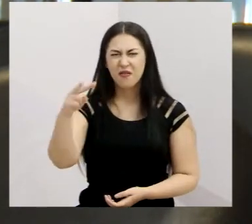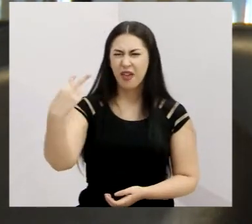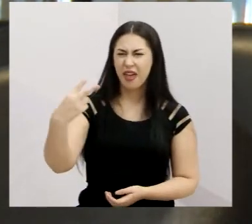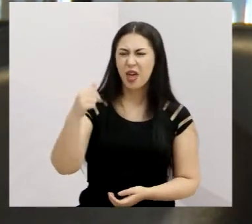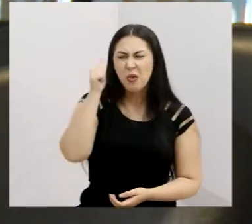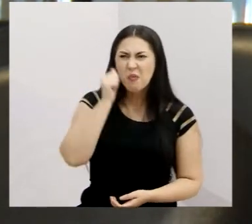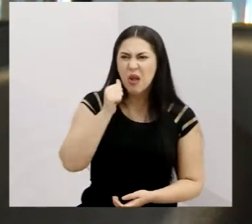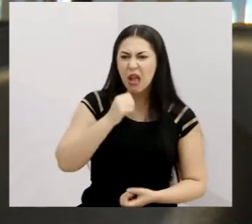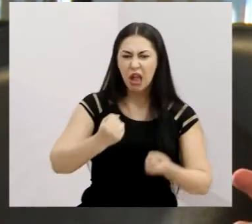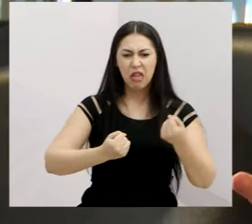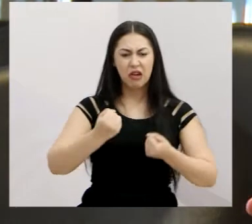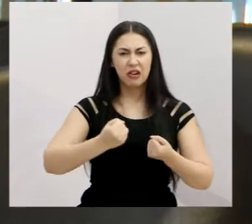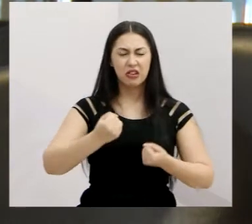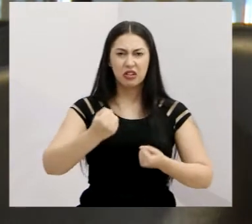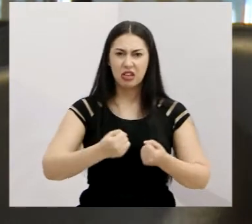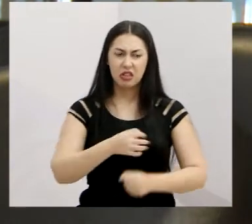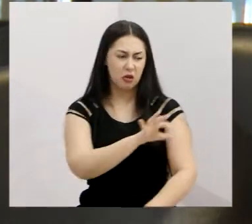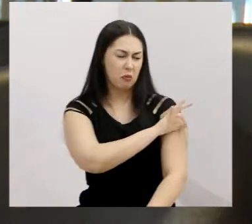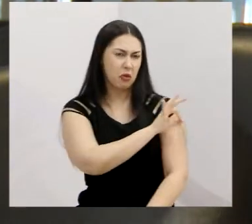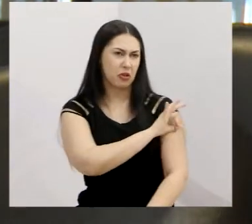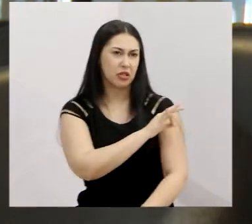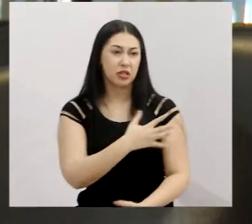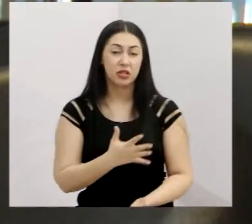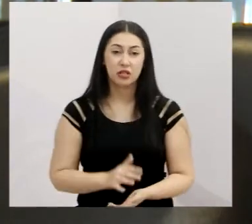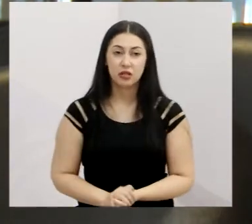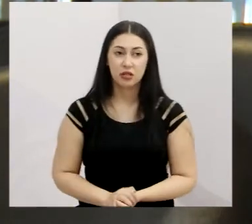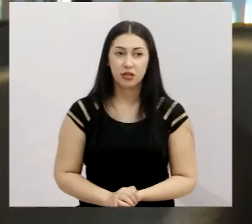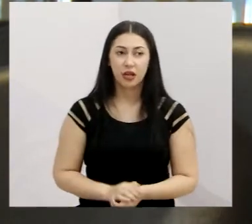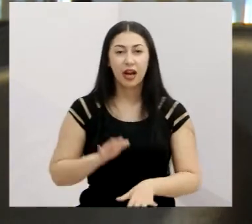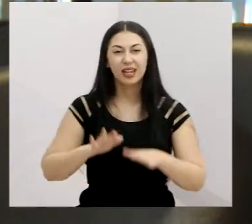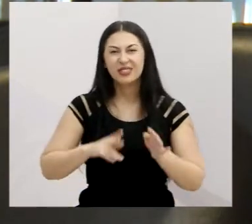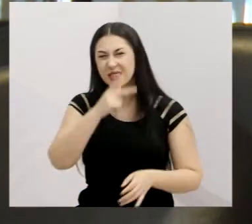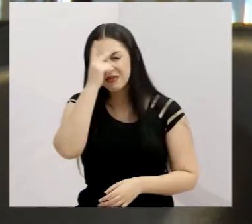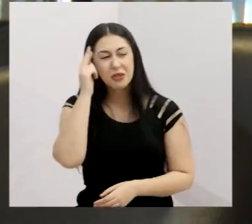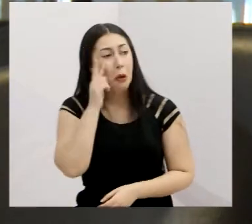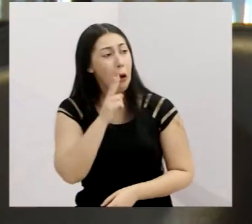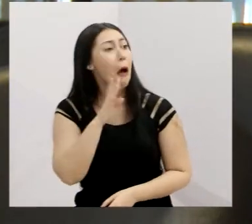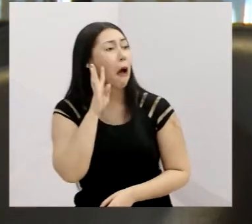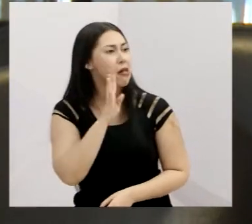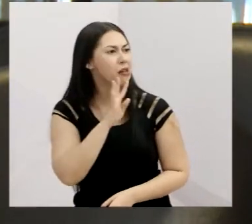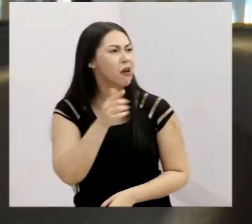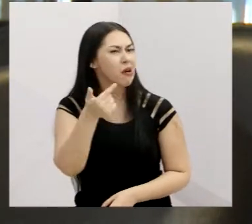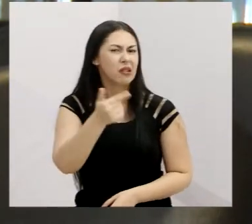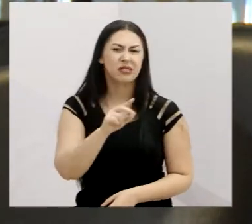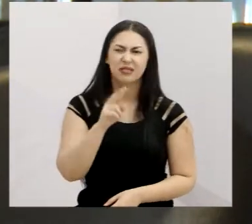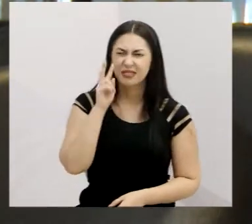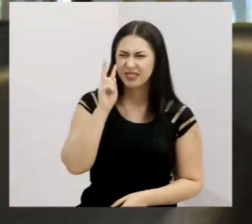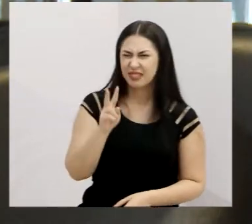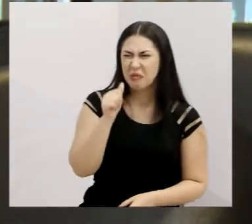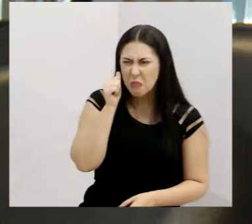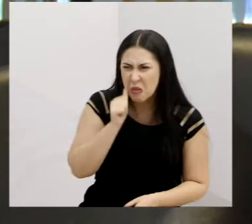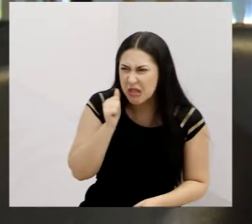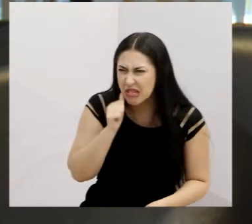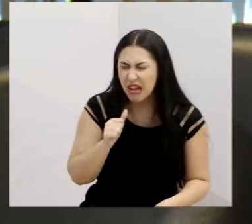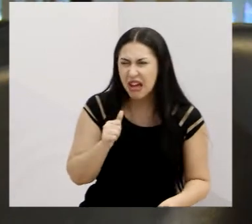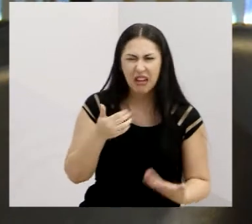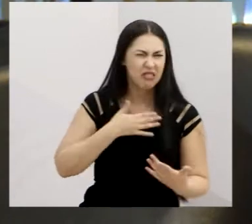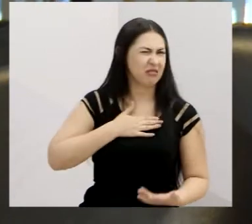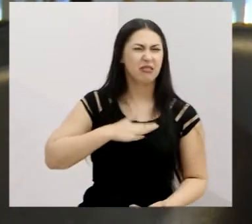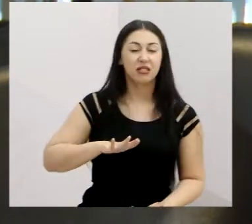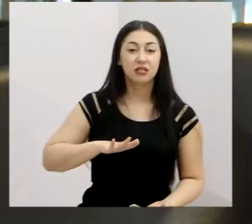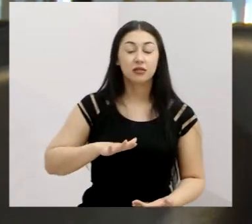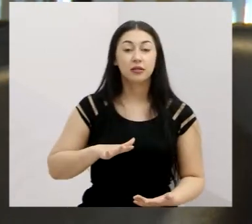é olhada de uma forma Nossa às vezes uns acham que legal outros nem tanto né